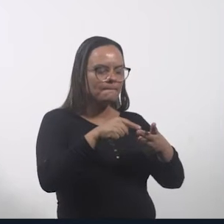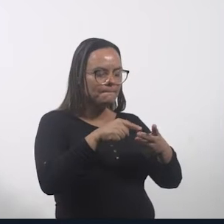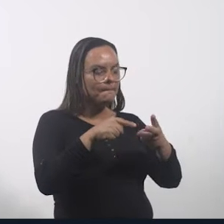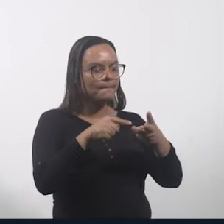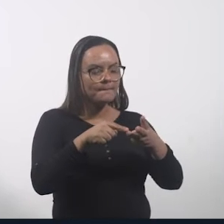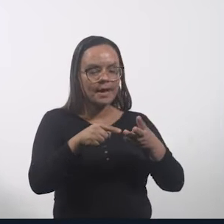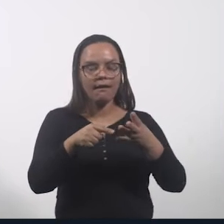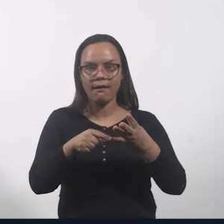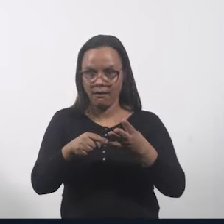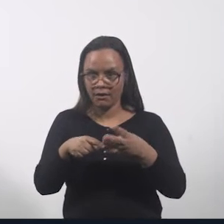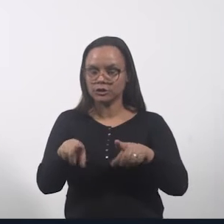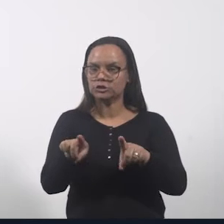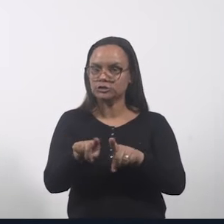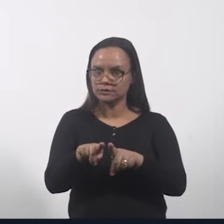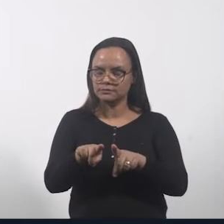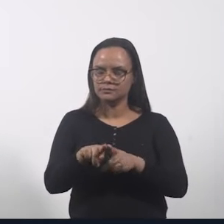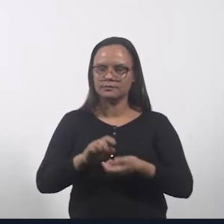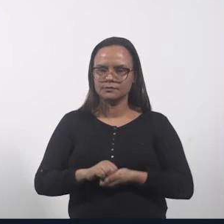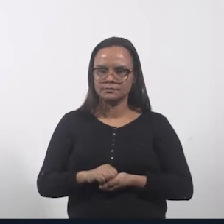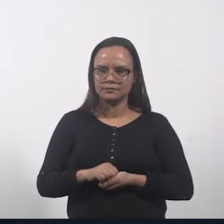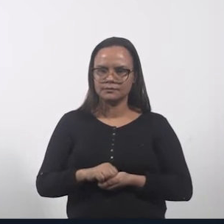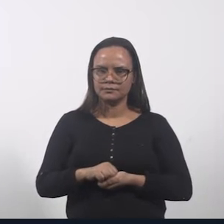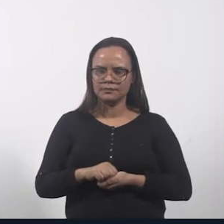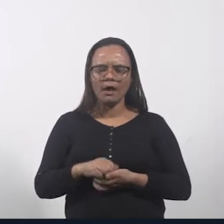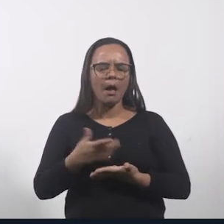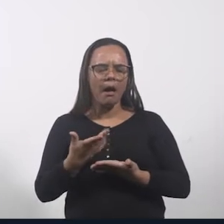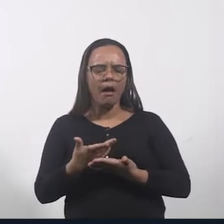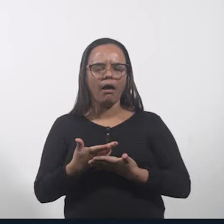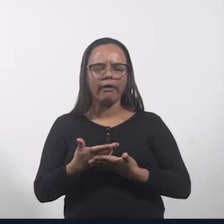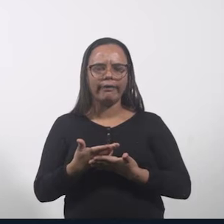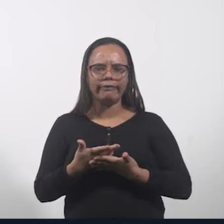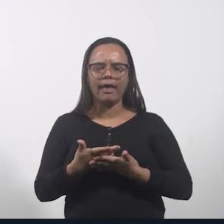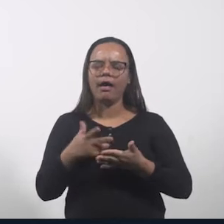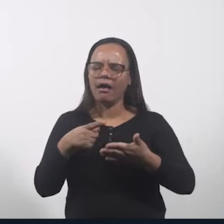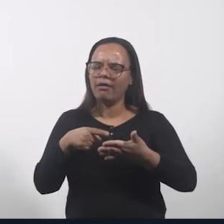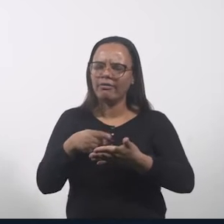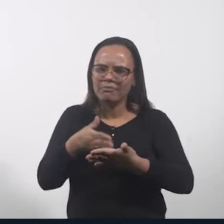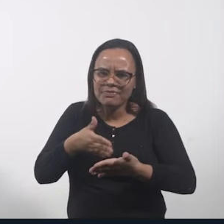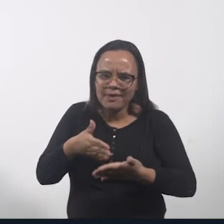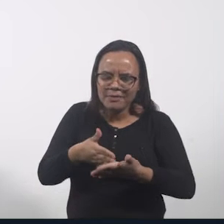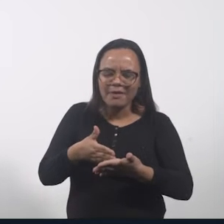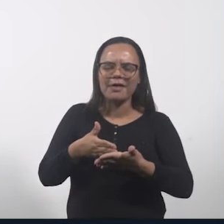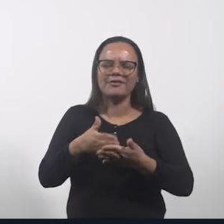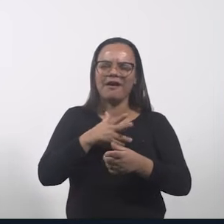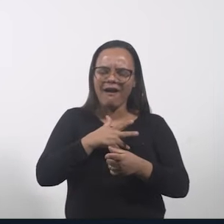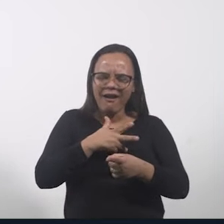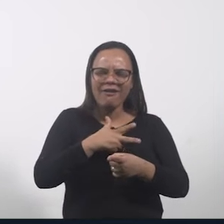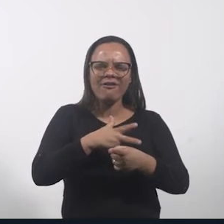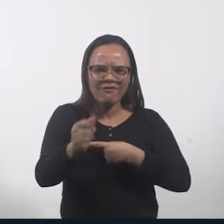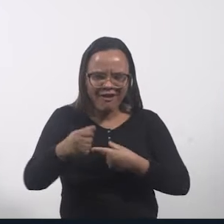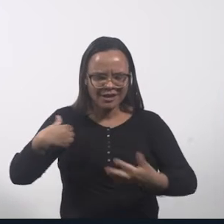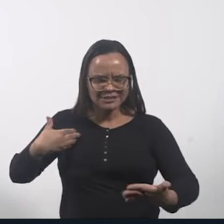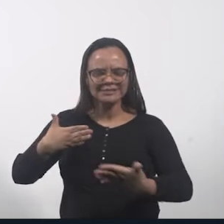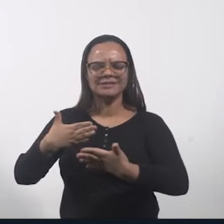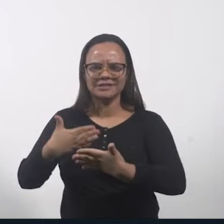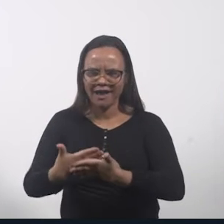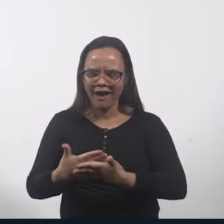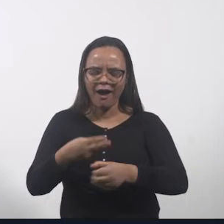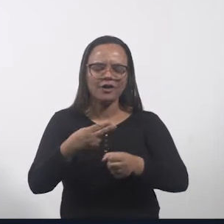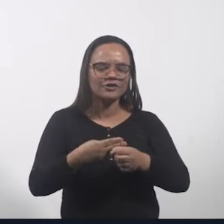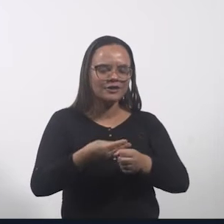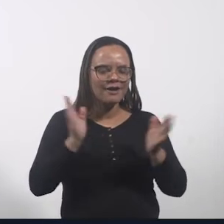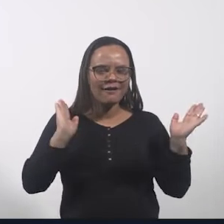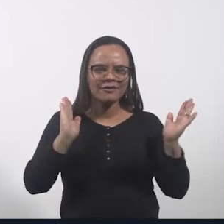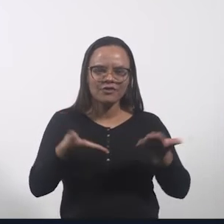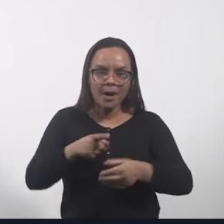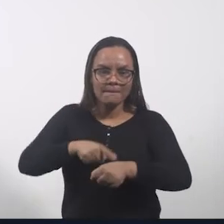são situações aí que têm maior restrição, mas que o município já passou, né, já venceu essas situações de maior restrição. Estamos no